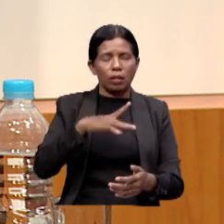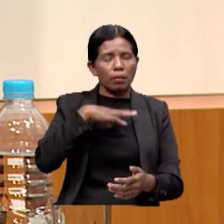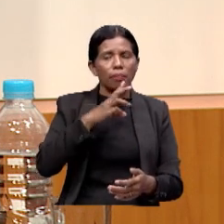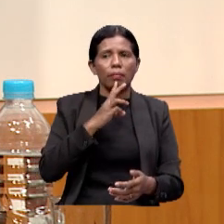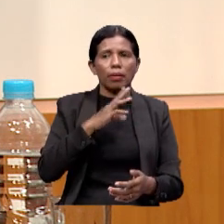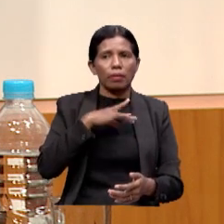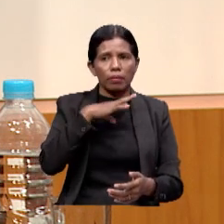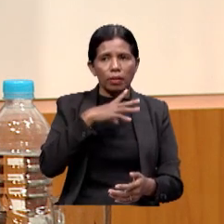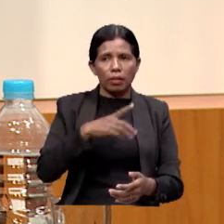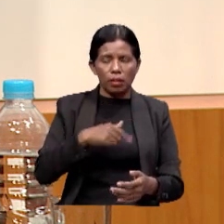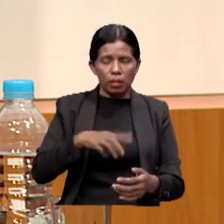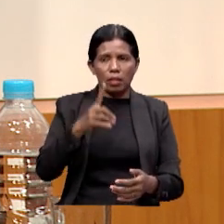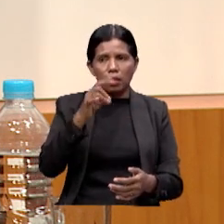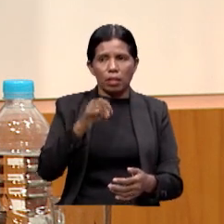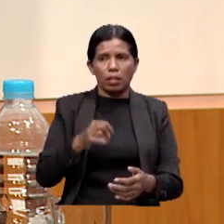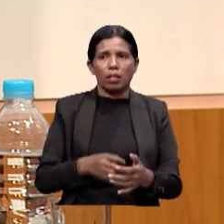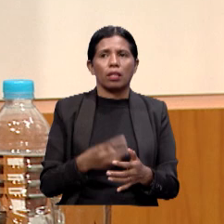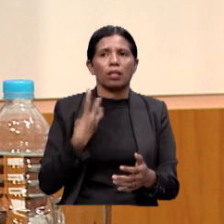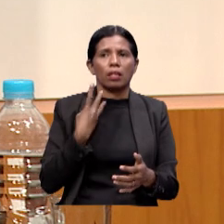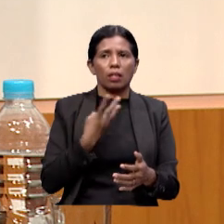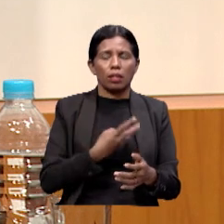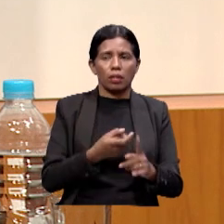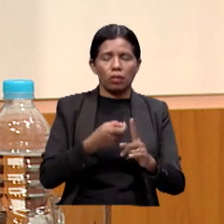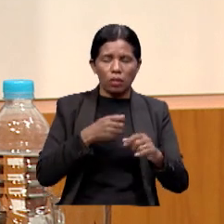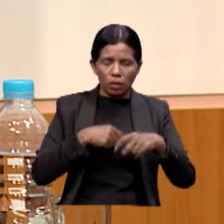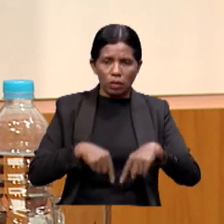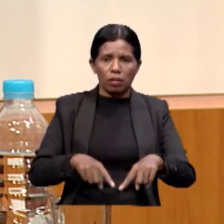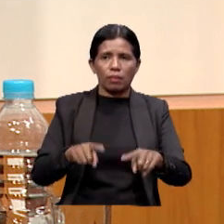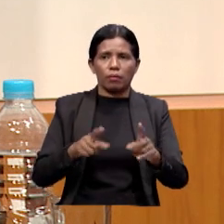eu se dil, né? Antes, ita usik ba, e